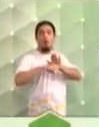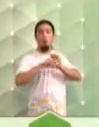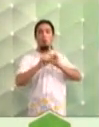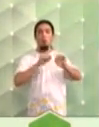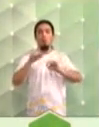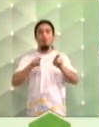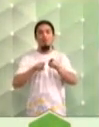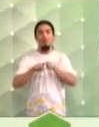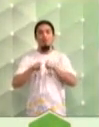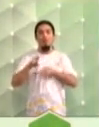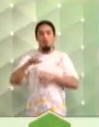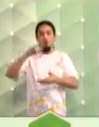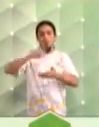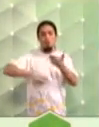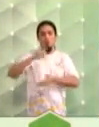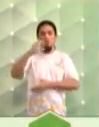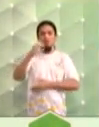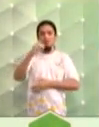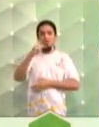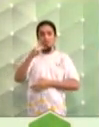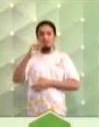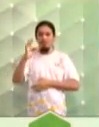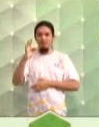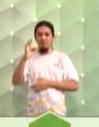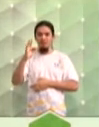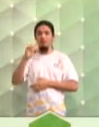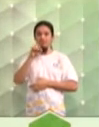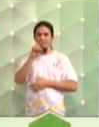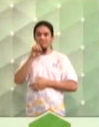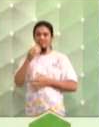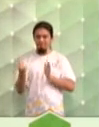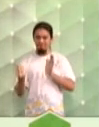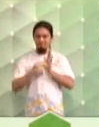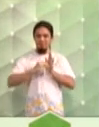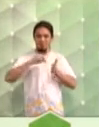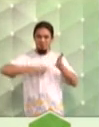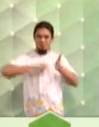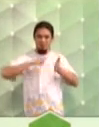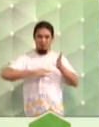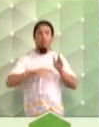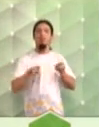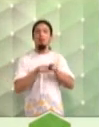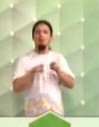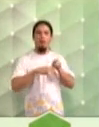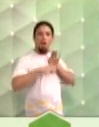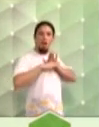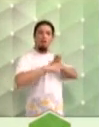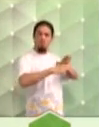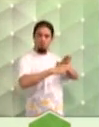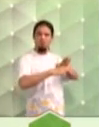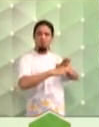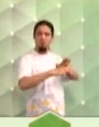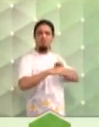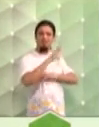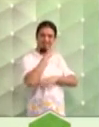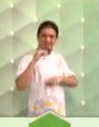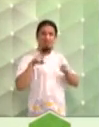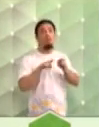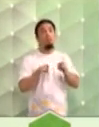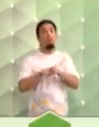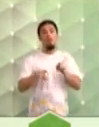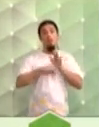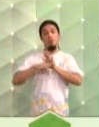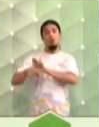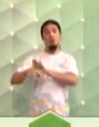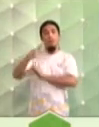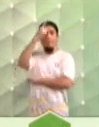coloca o CPF na nota, que está ajudando a garantir que pessoas com deficiência, que pessoas que não